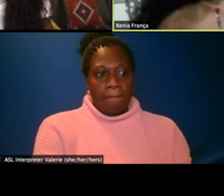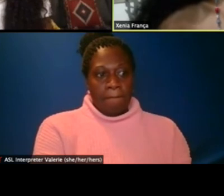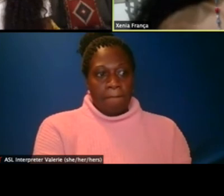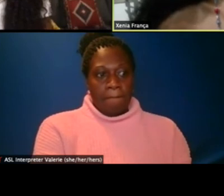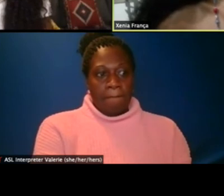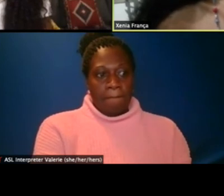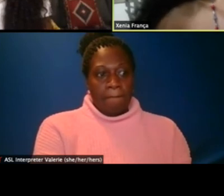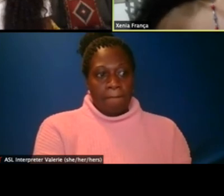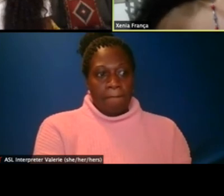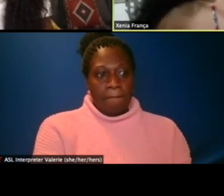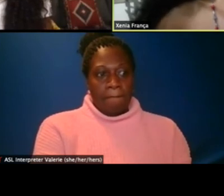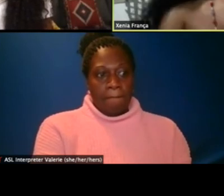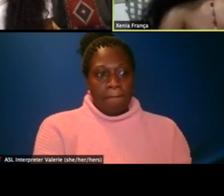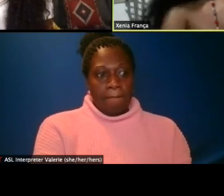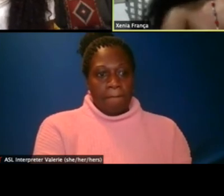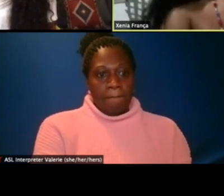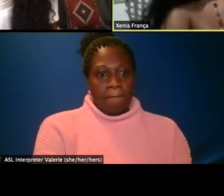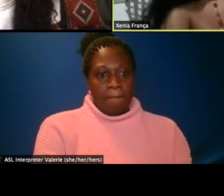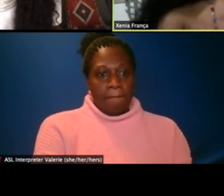estruturalmente.